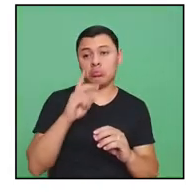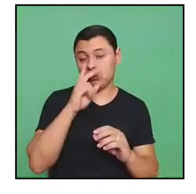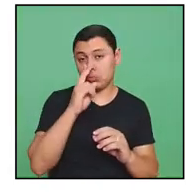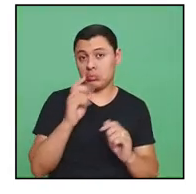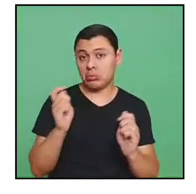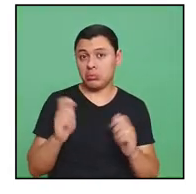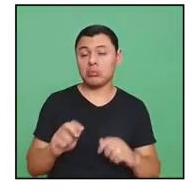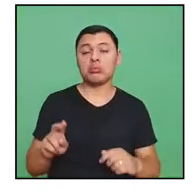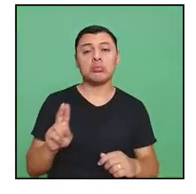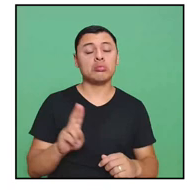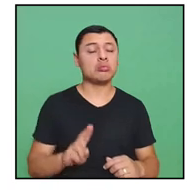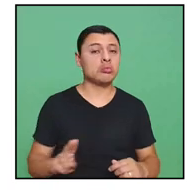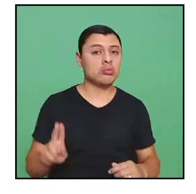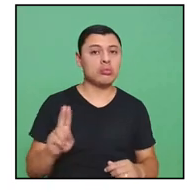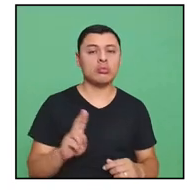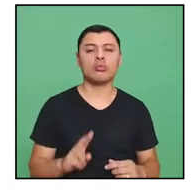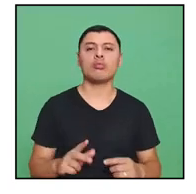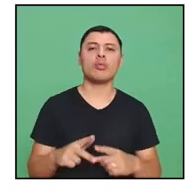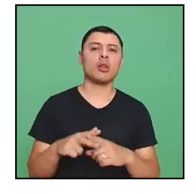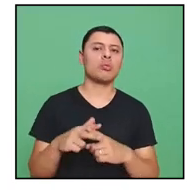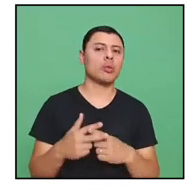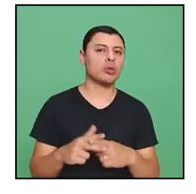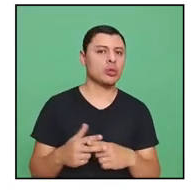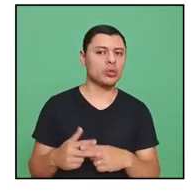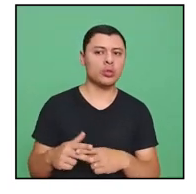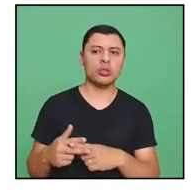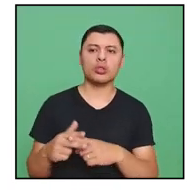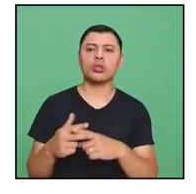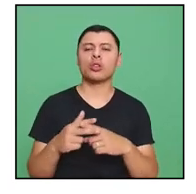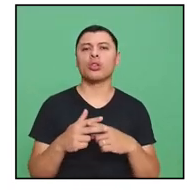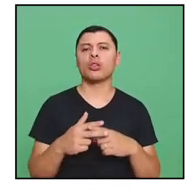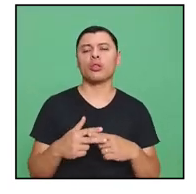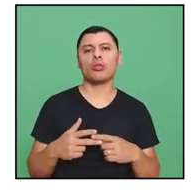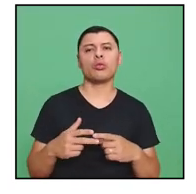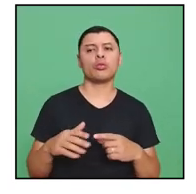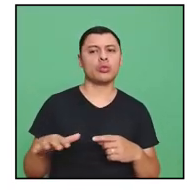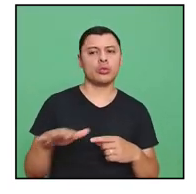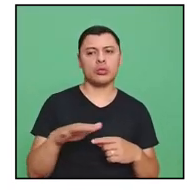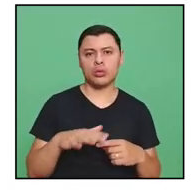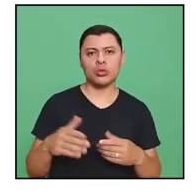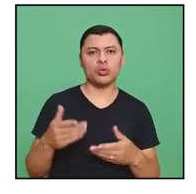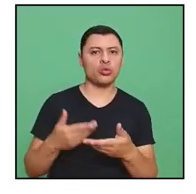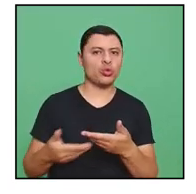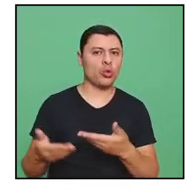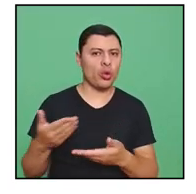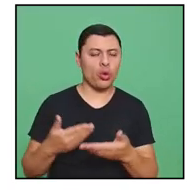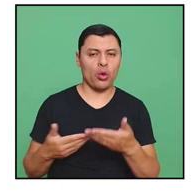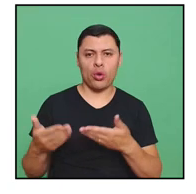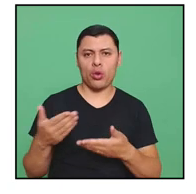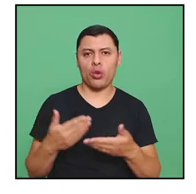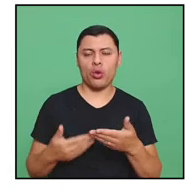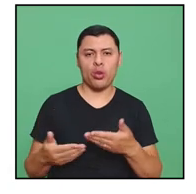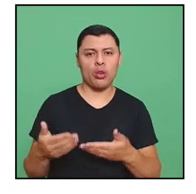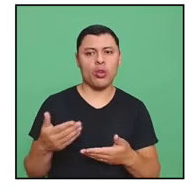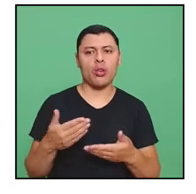utilizado, eu vejo, assim, para manutenção de fundos e de espaços de troca